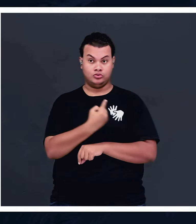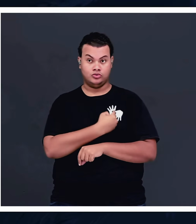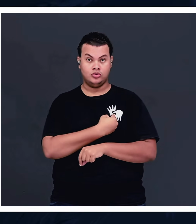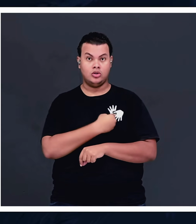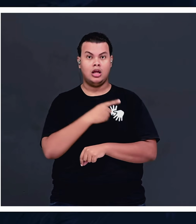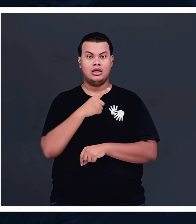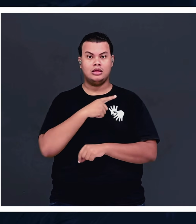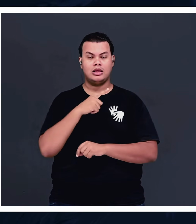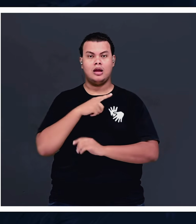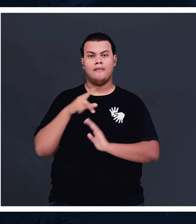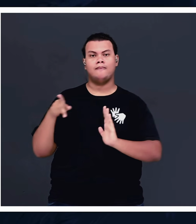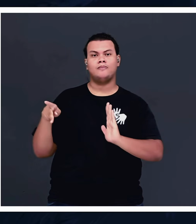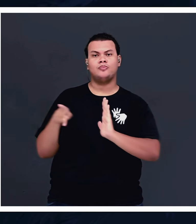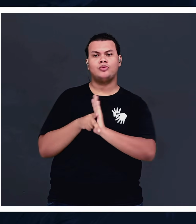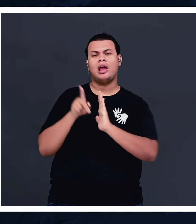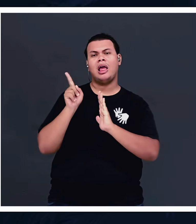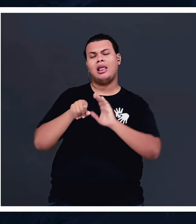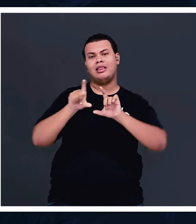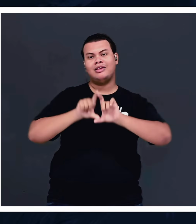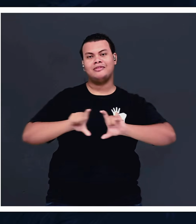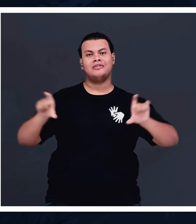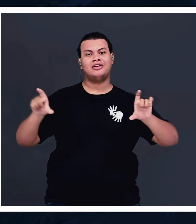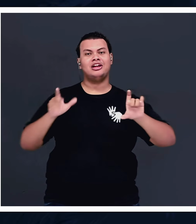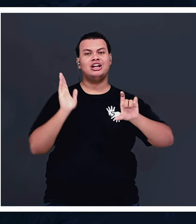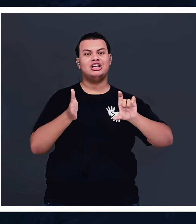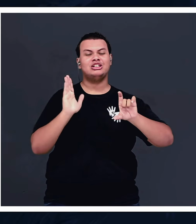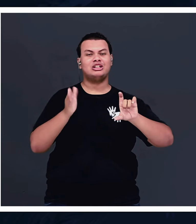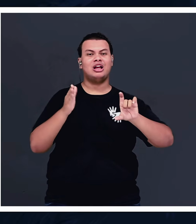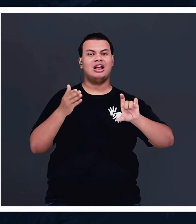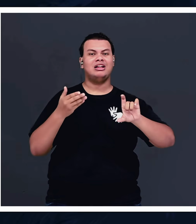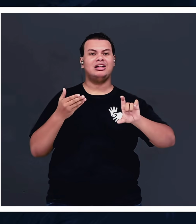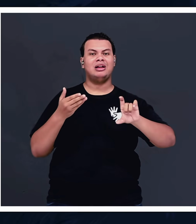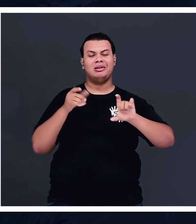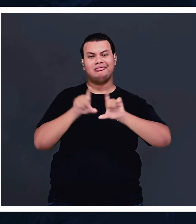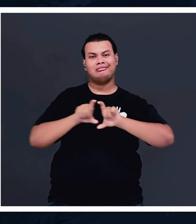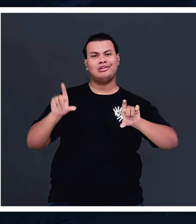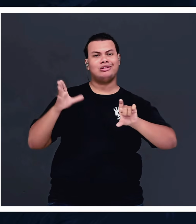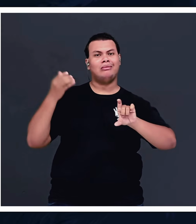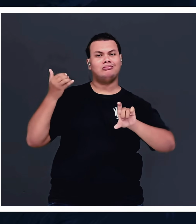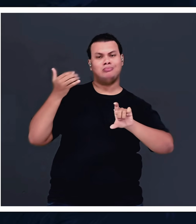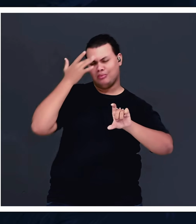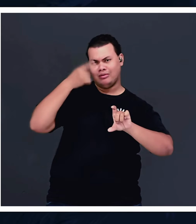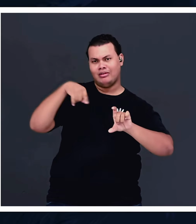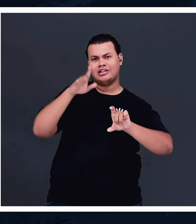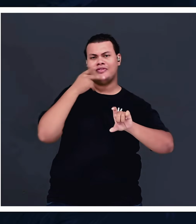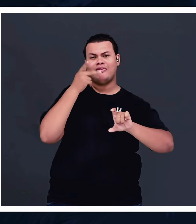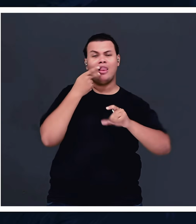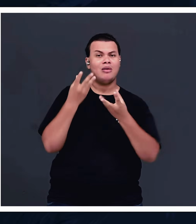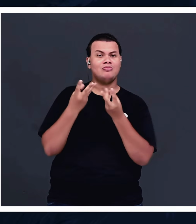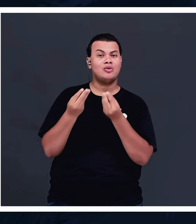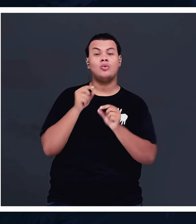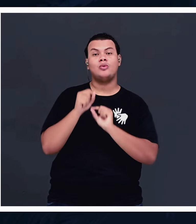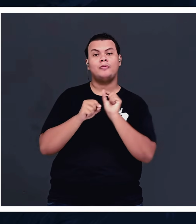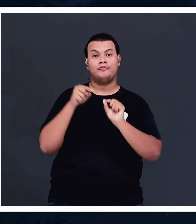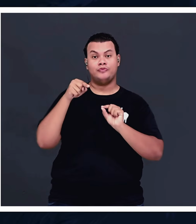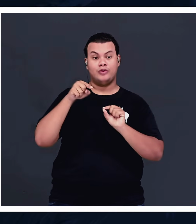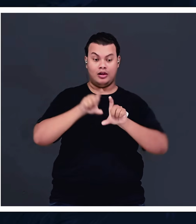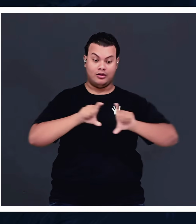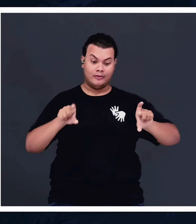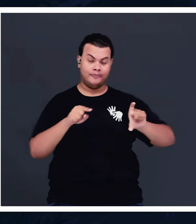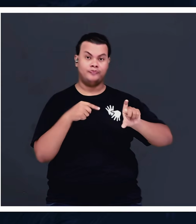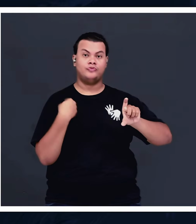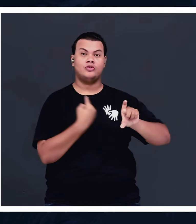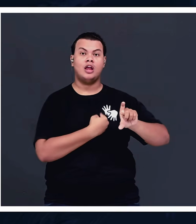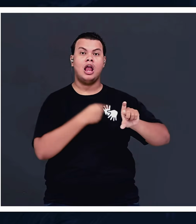somos frutos, até uma frase que virou, né, clichê, vamos dizer assim. Nós somos frutos